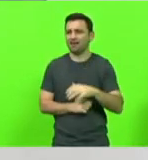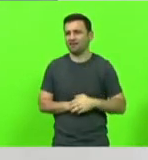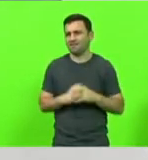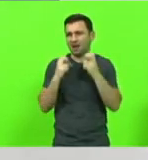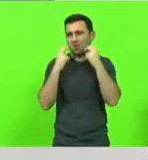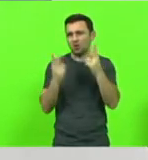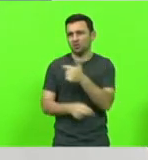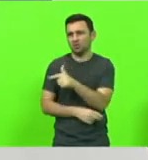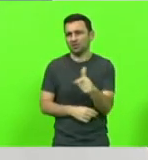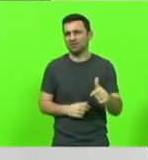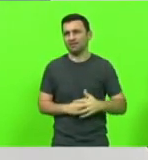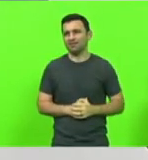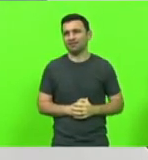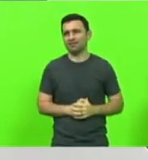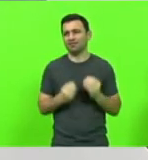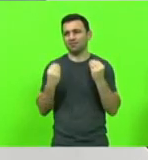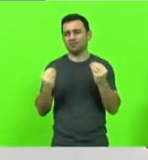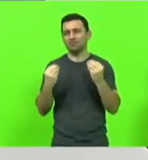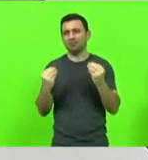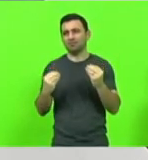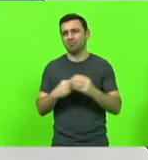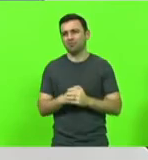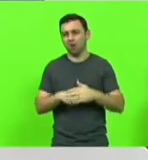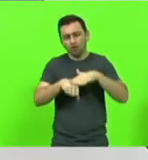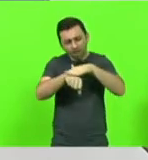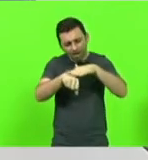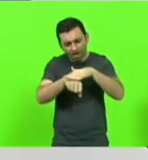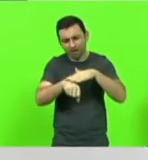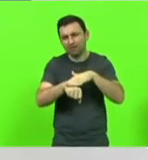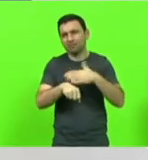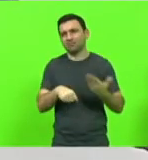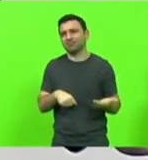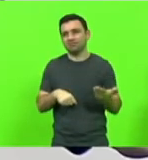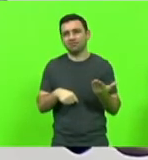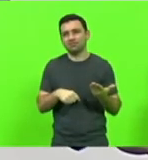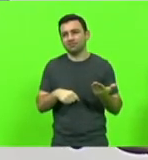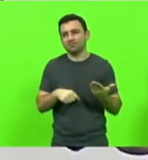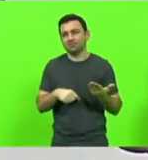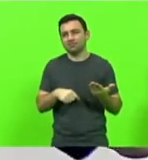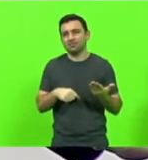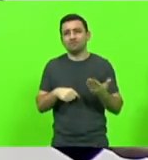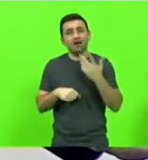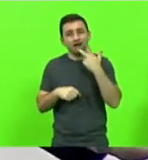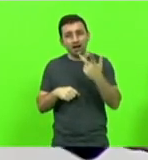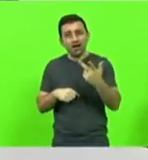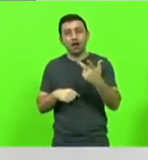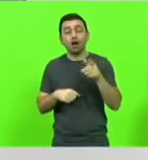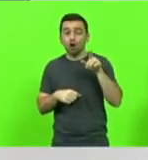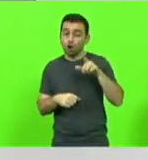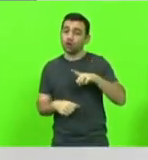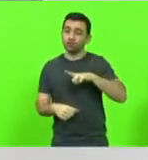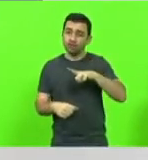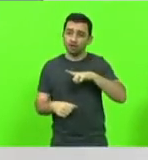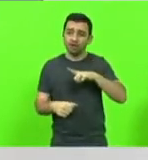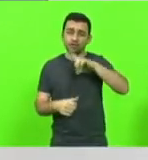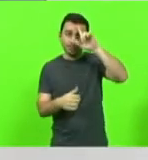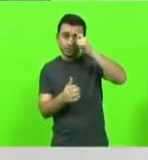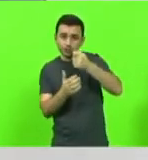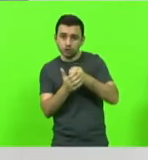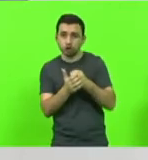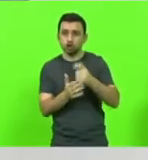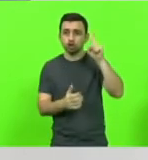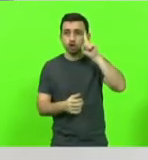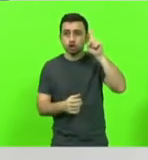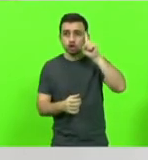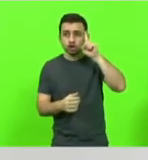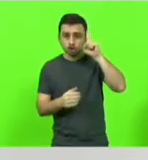vocês estão sendo. Pelo menos conversa. Diz, ó... Nós temos uma determinação aqui, vocês têm tantos dias